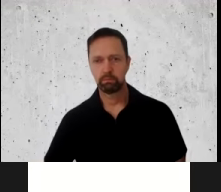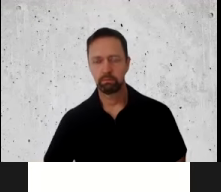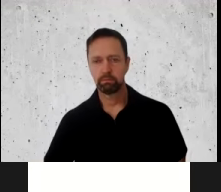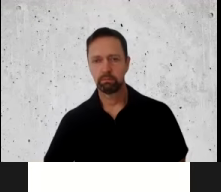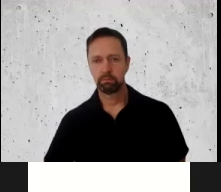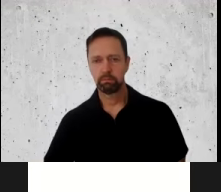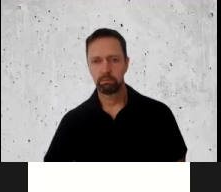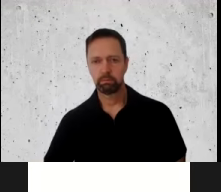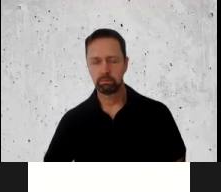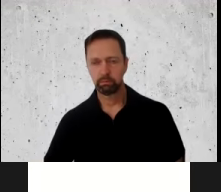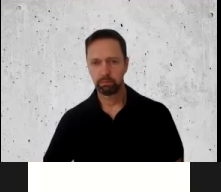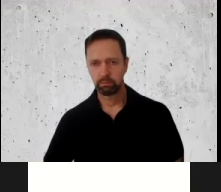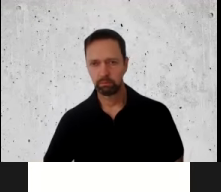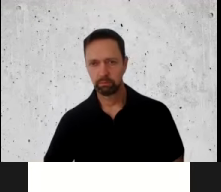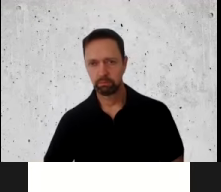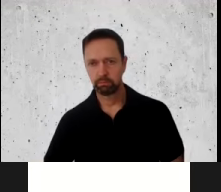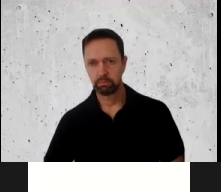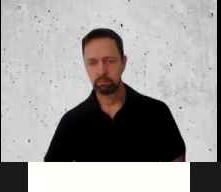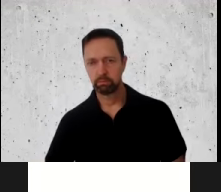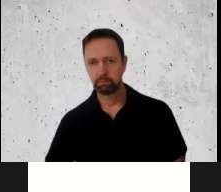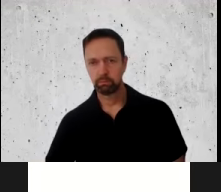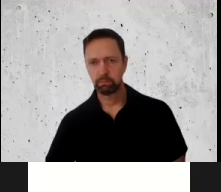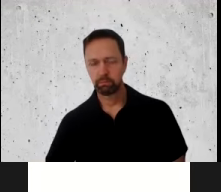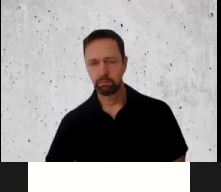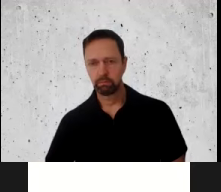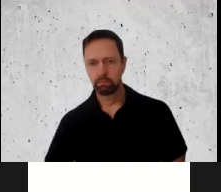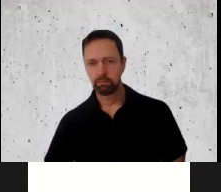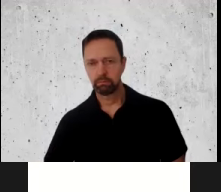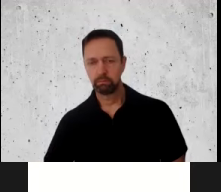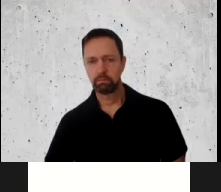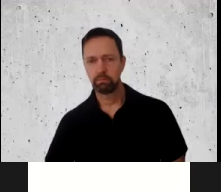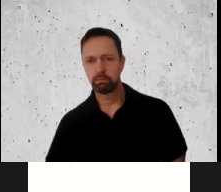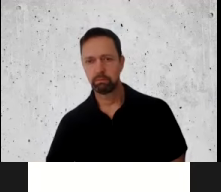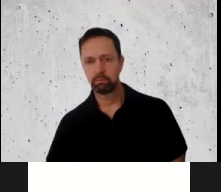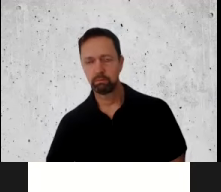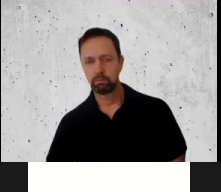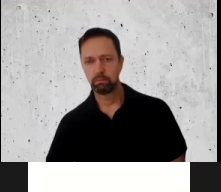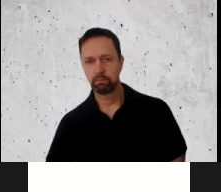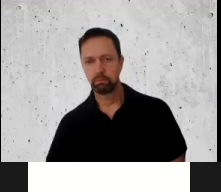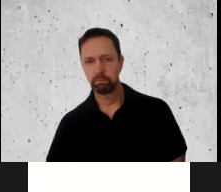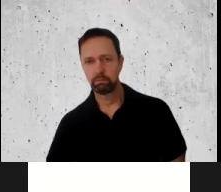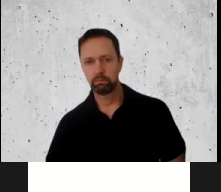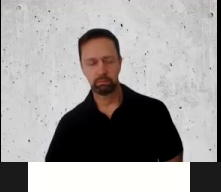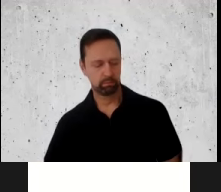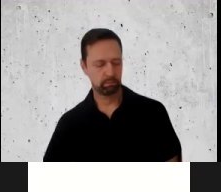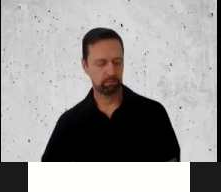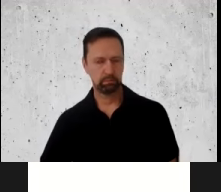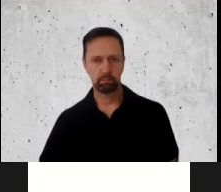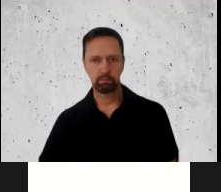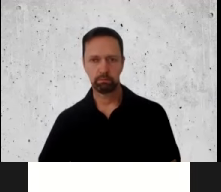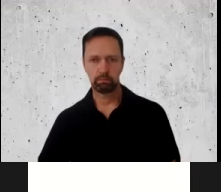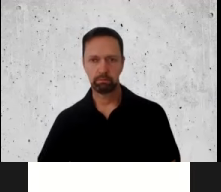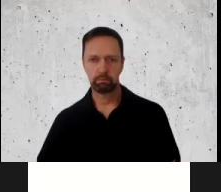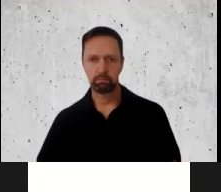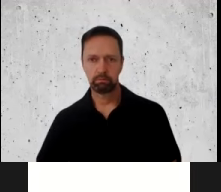ela não é neutra. Então, há uma predisposição para determinados objetivos. Então, nesse